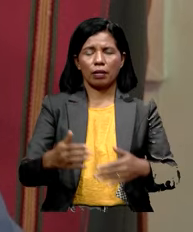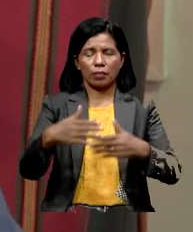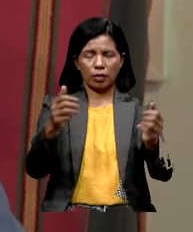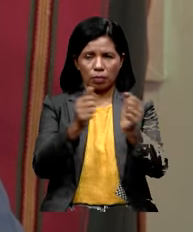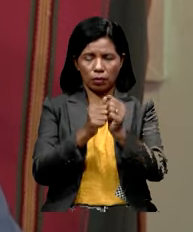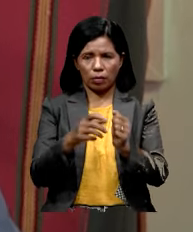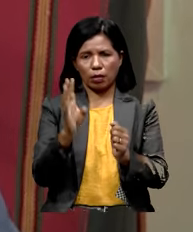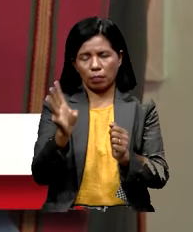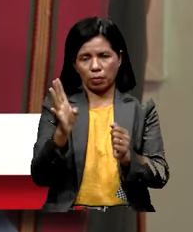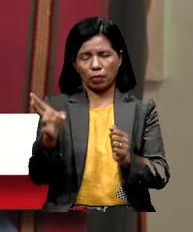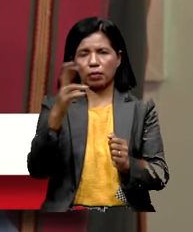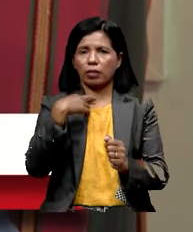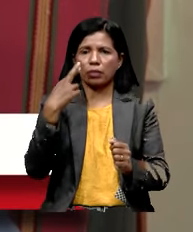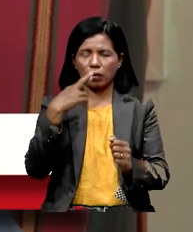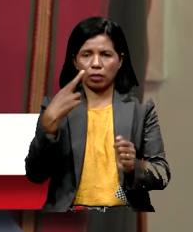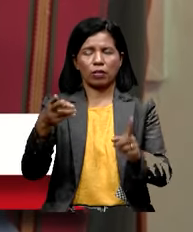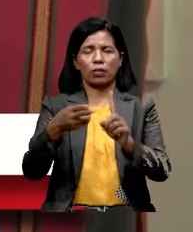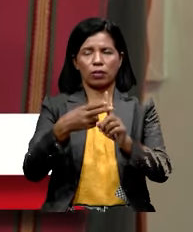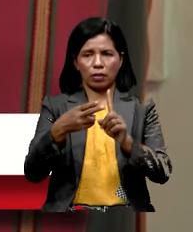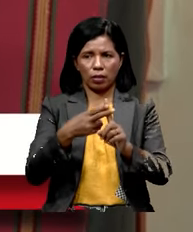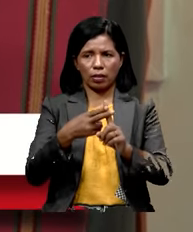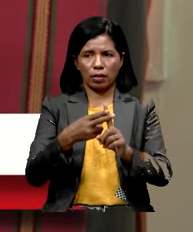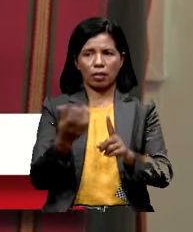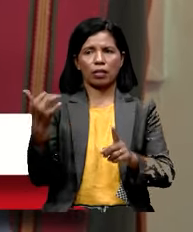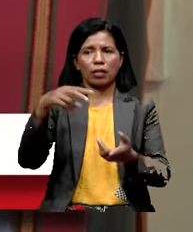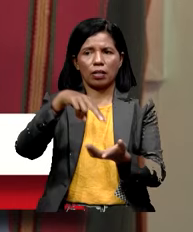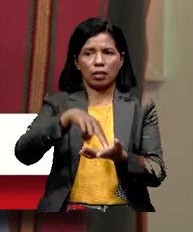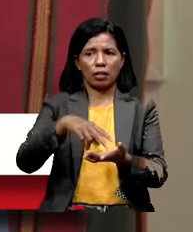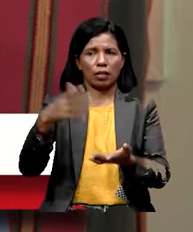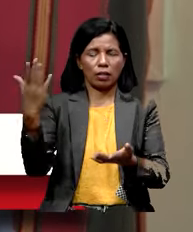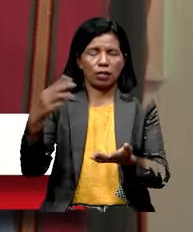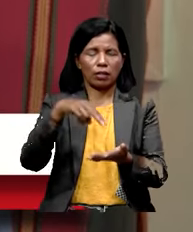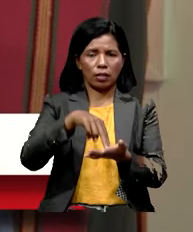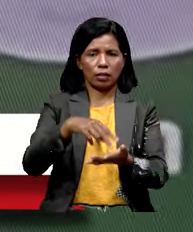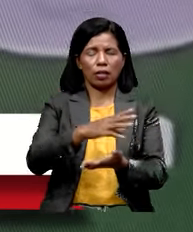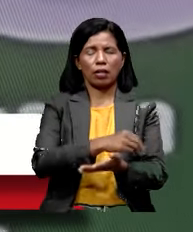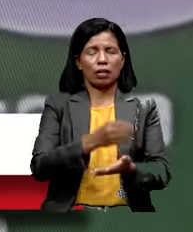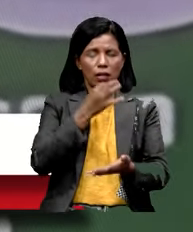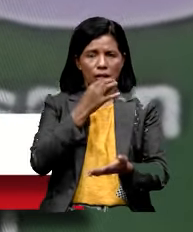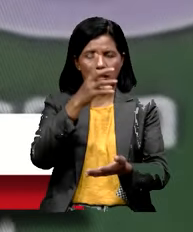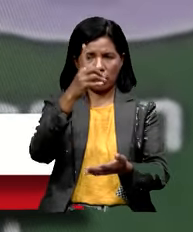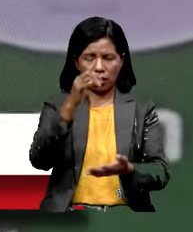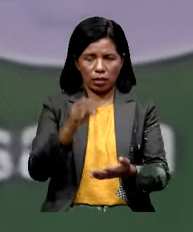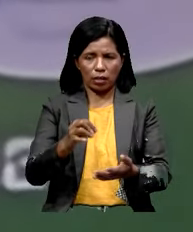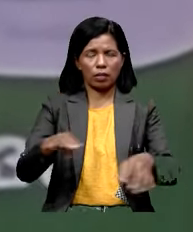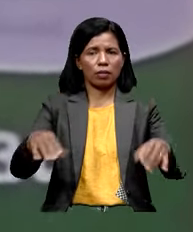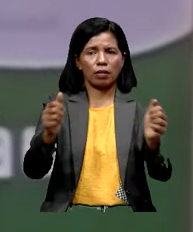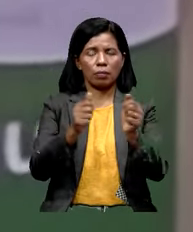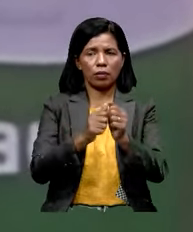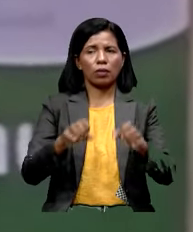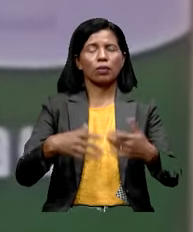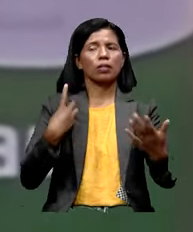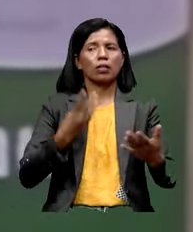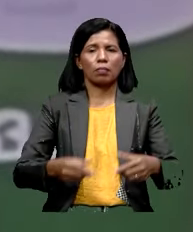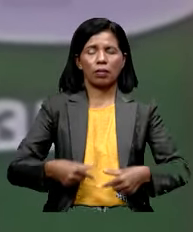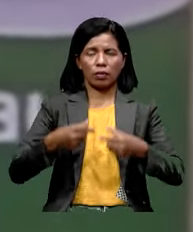40 restaurantes que tem no hotel, né, bem acá, estabelecimento aí em Adili, a minha bolsira, e coopera o Sira, o Insame